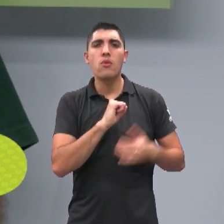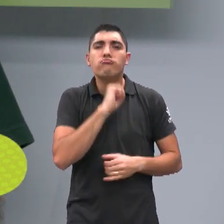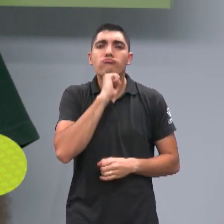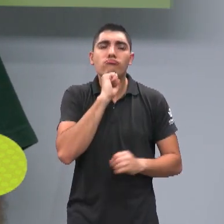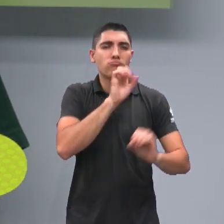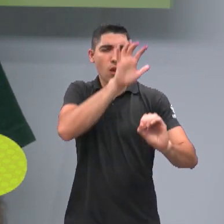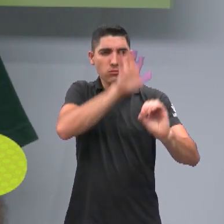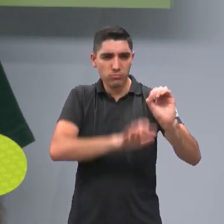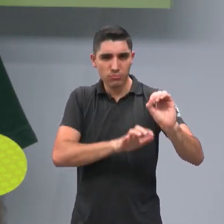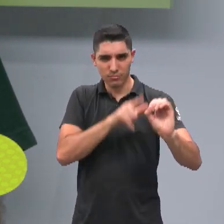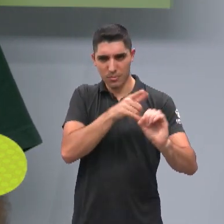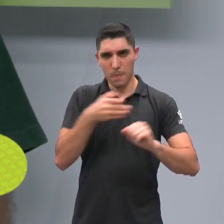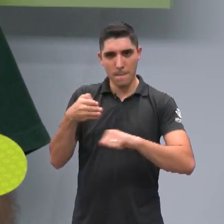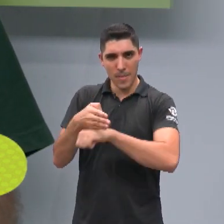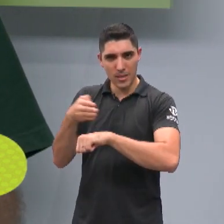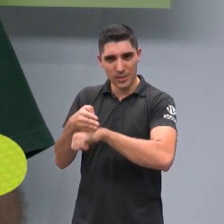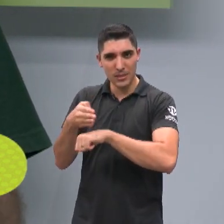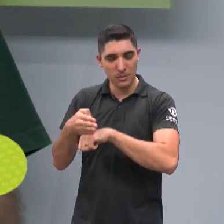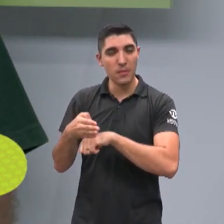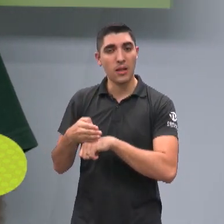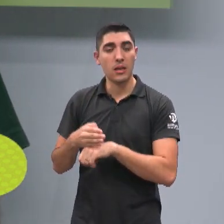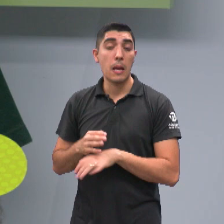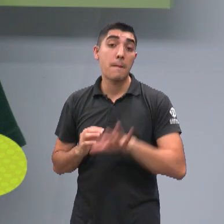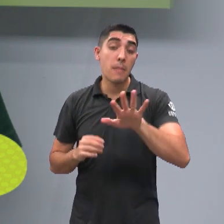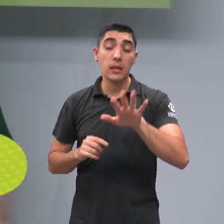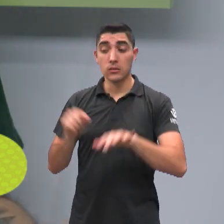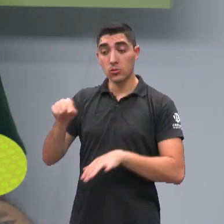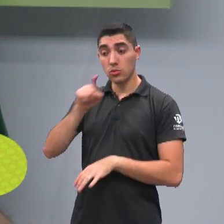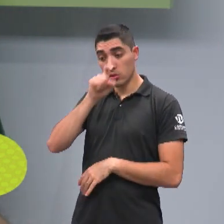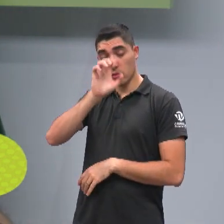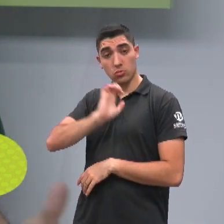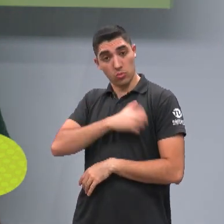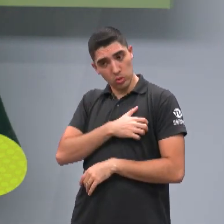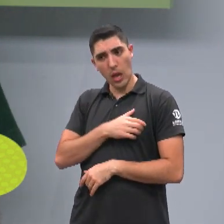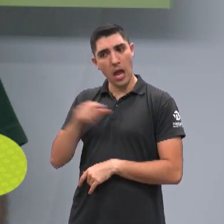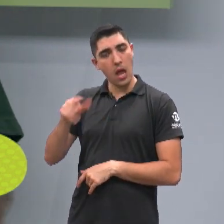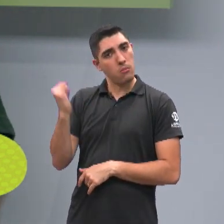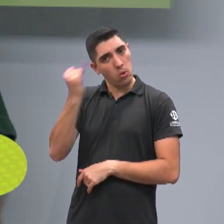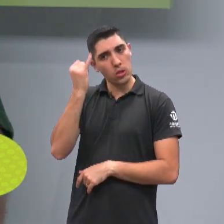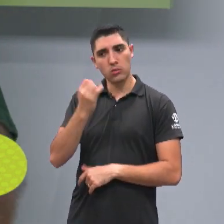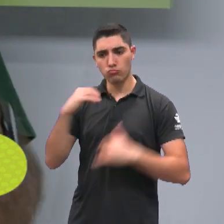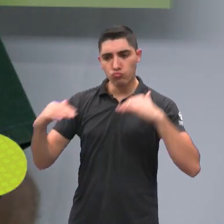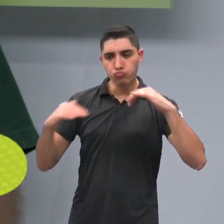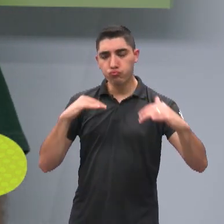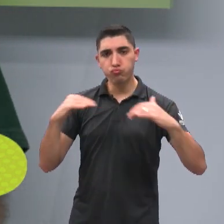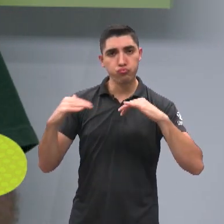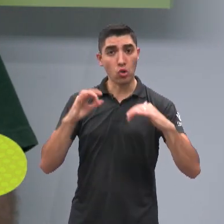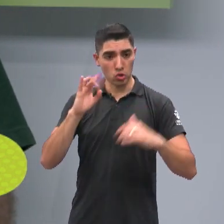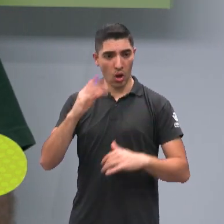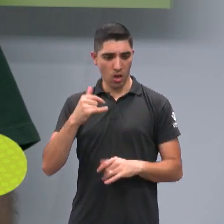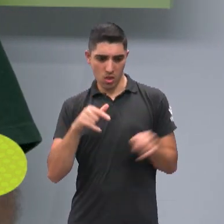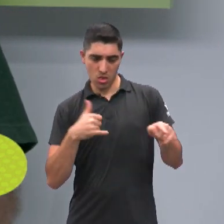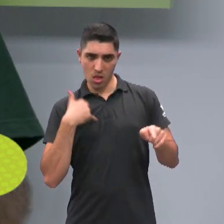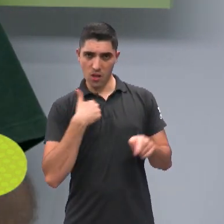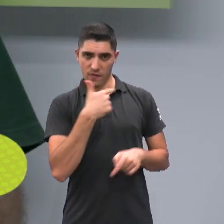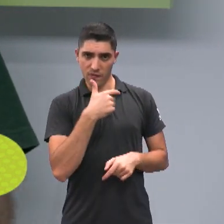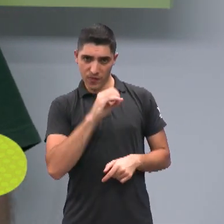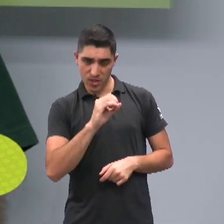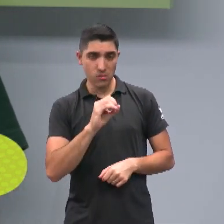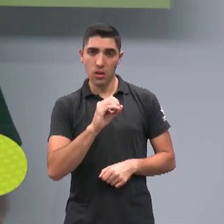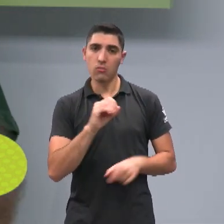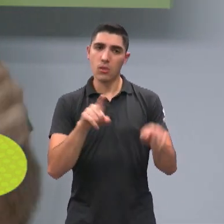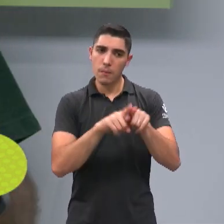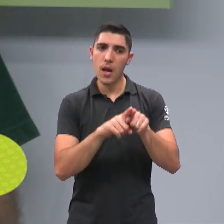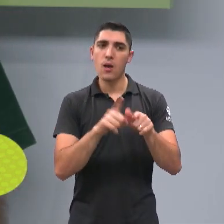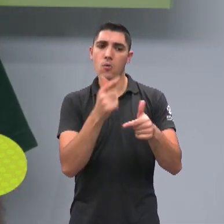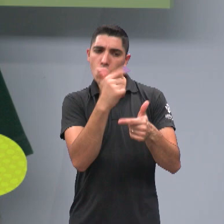jeito do São José também se movimentar, né? Não jogando só contra o Sub-20, mas jogando contra outros times também, para testar, realmente, o